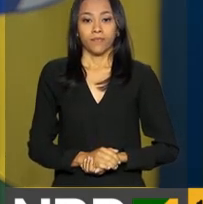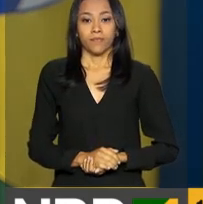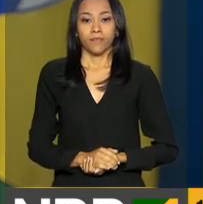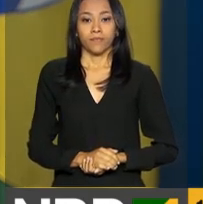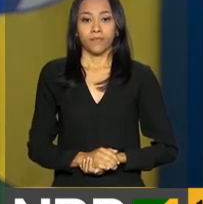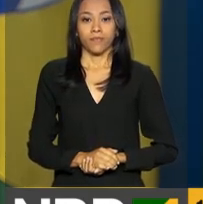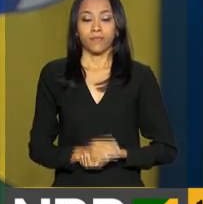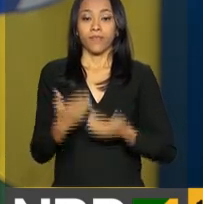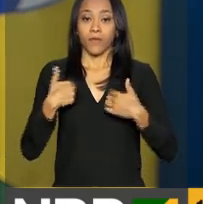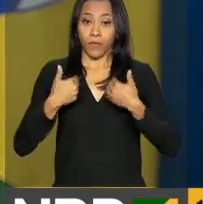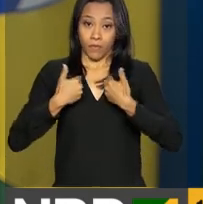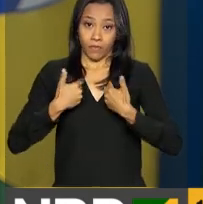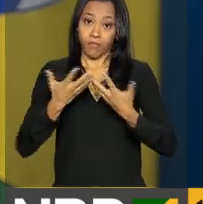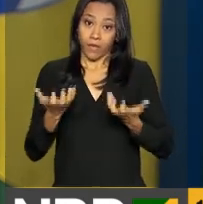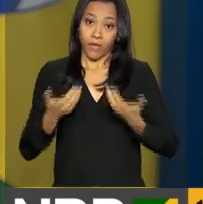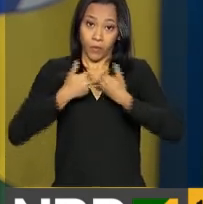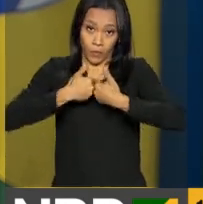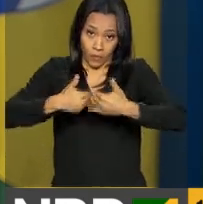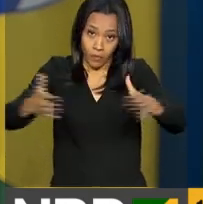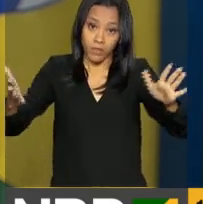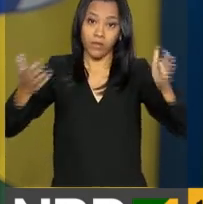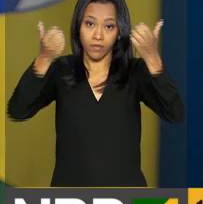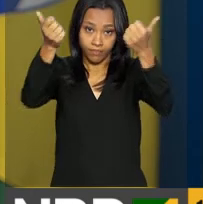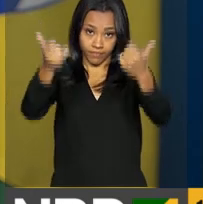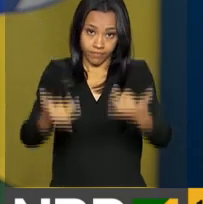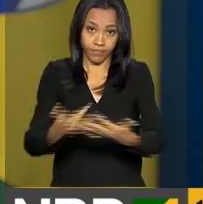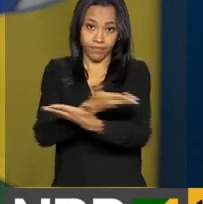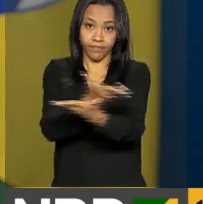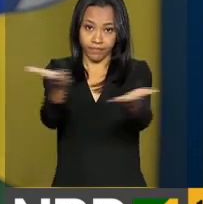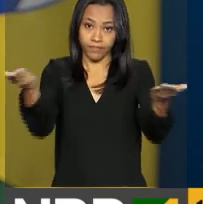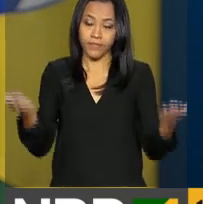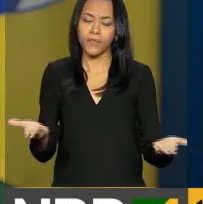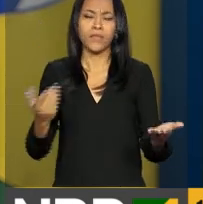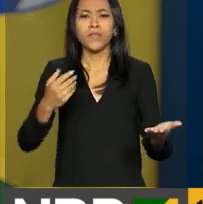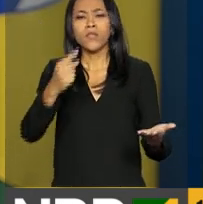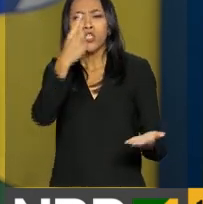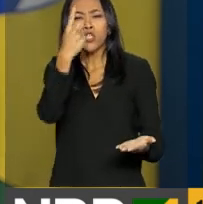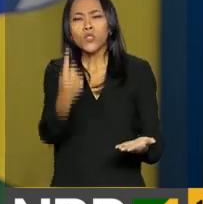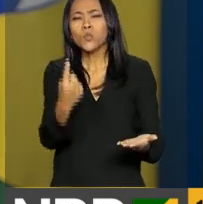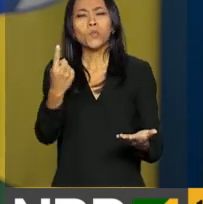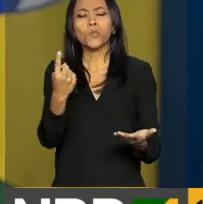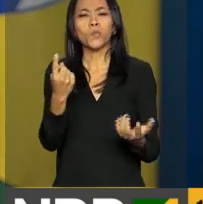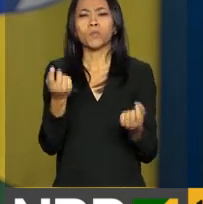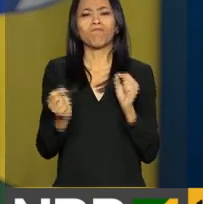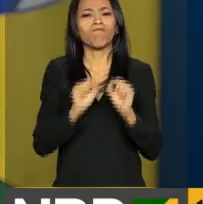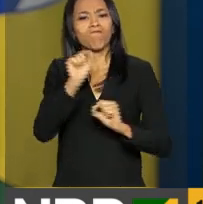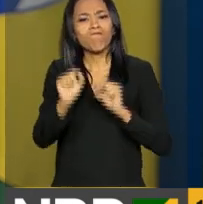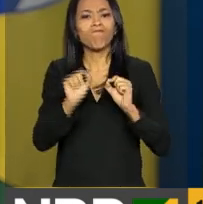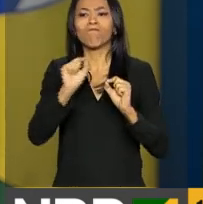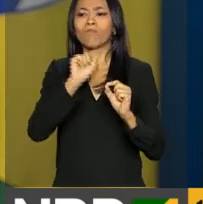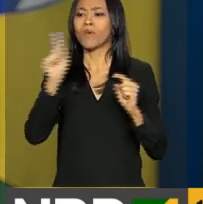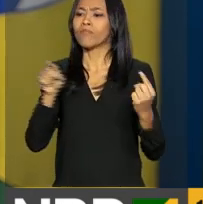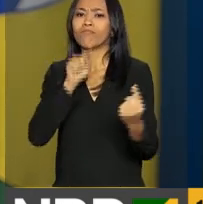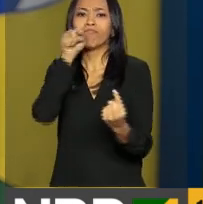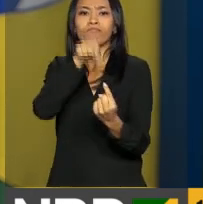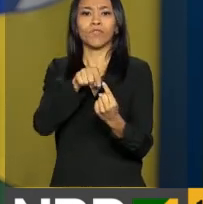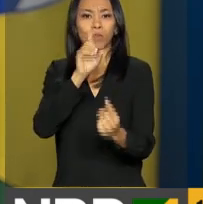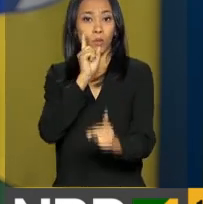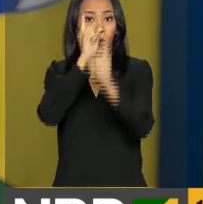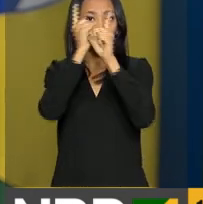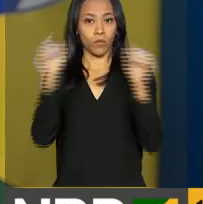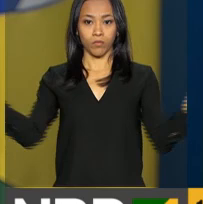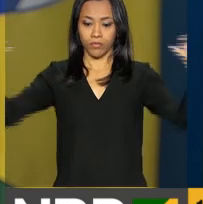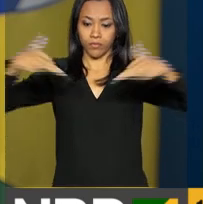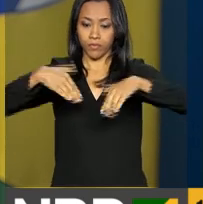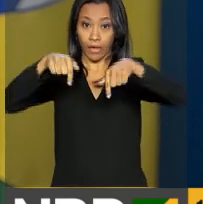Eu quero começar dizendo que uma das razões principais deste encontro é falar